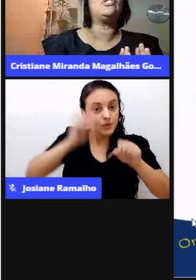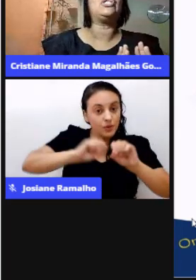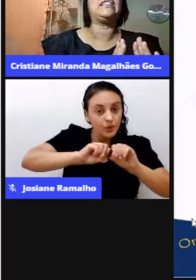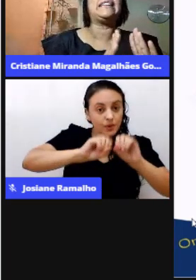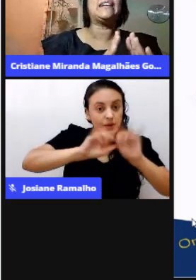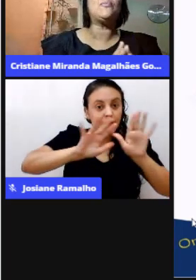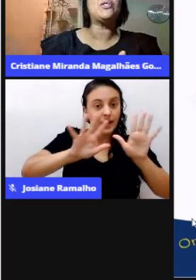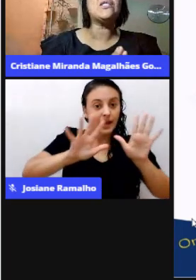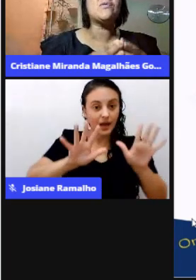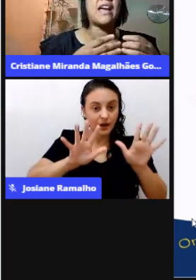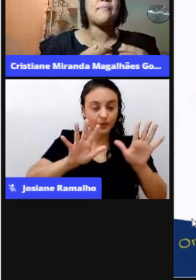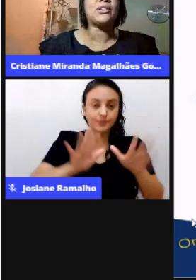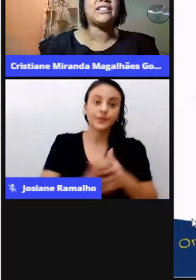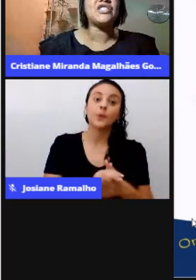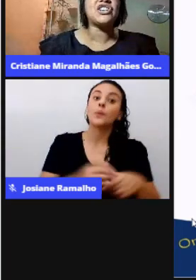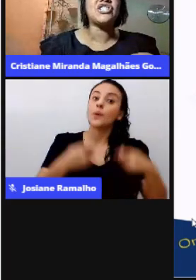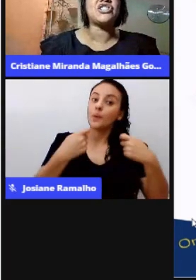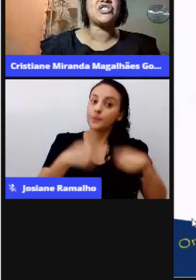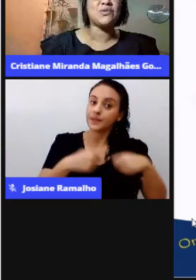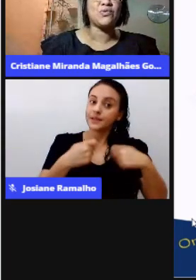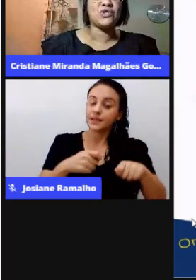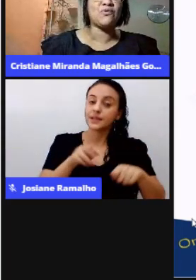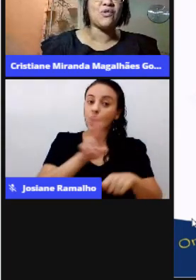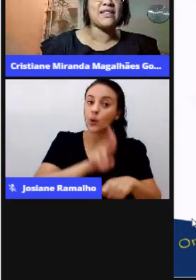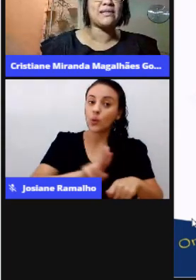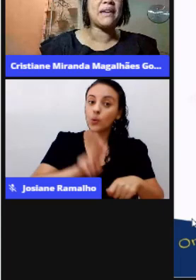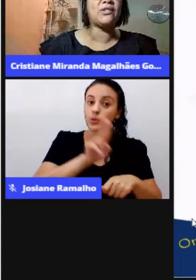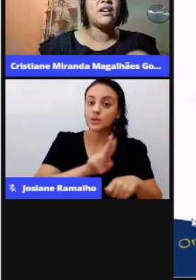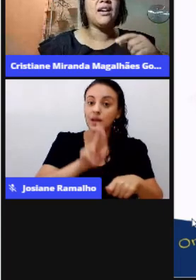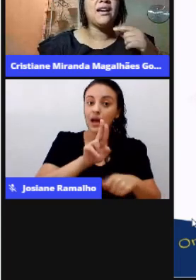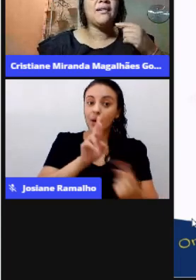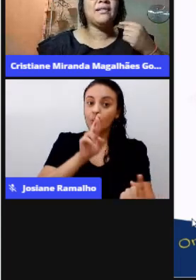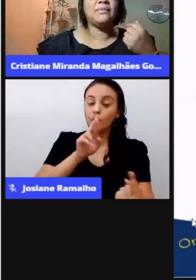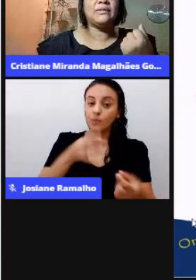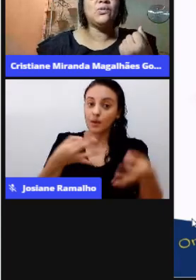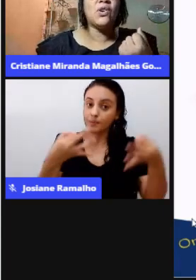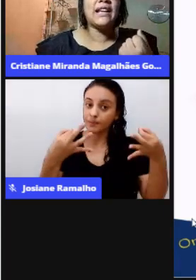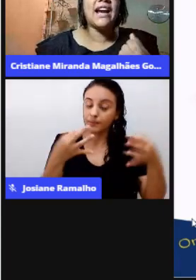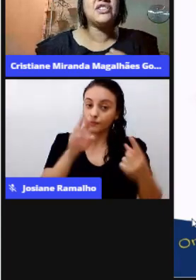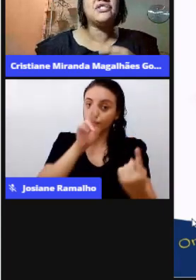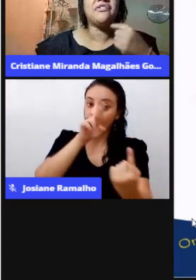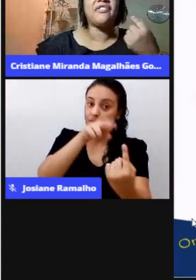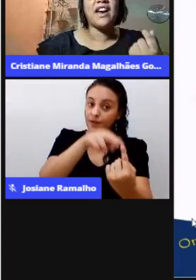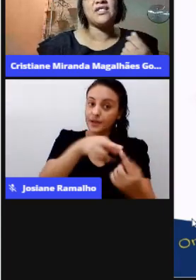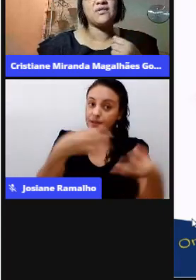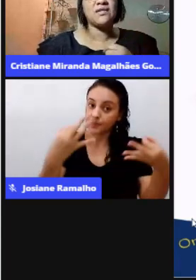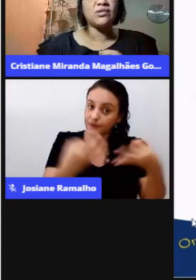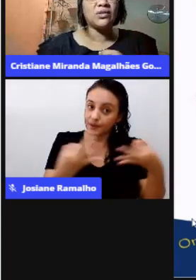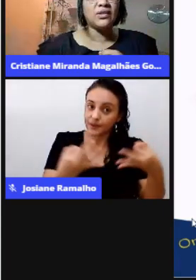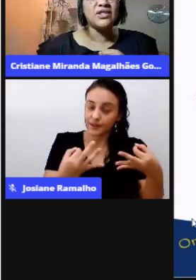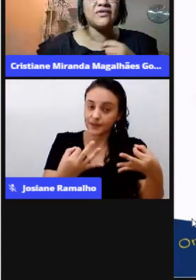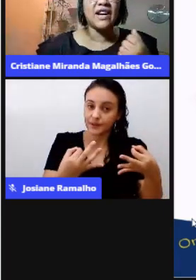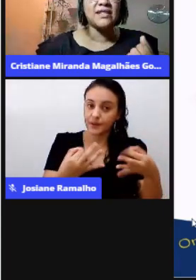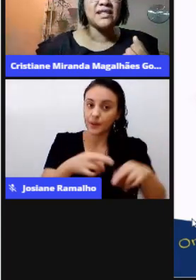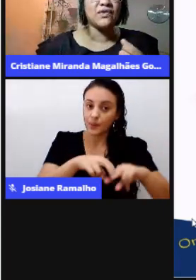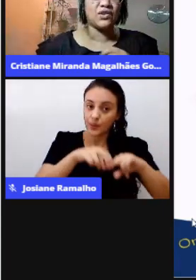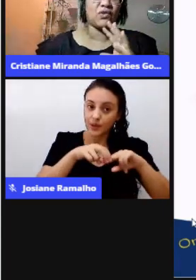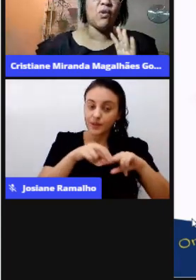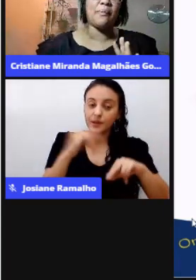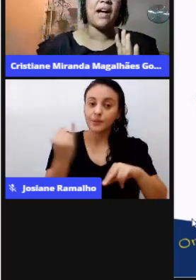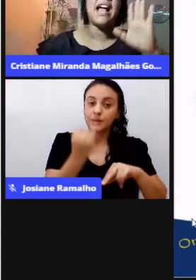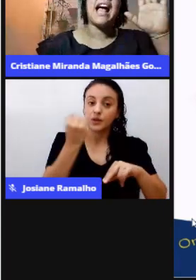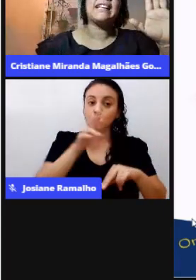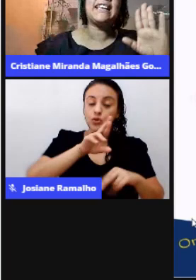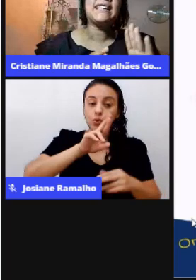boa fonte. Então, por isso que é importante a gente discutir um conhecimento no olhar de diversos autores, diversas